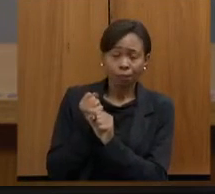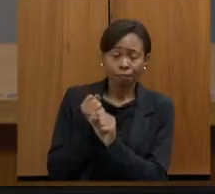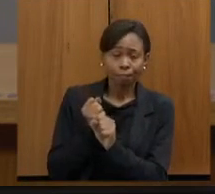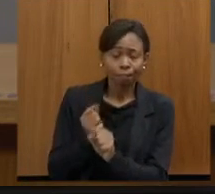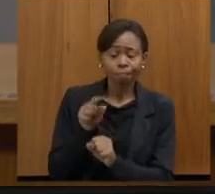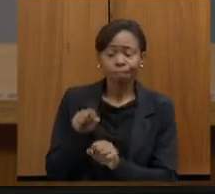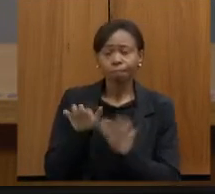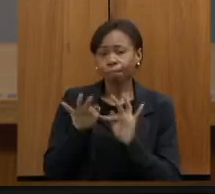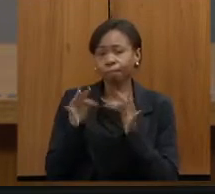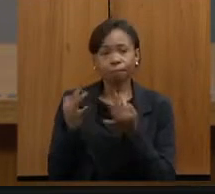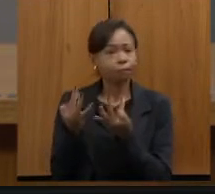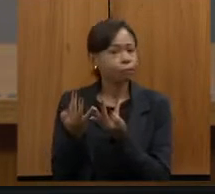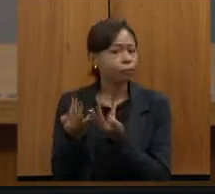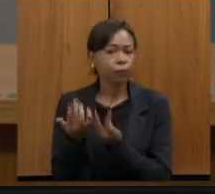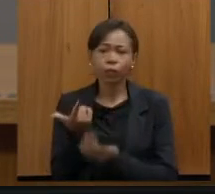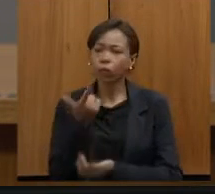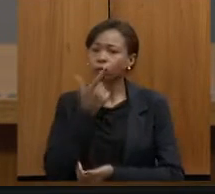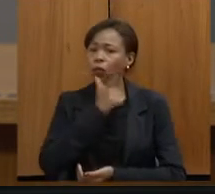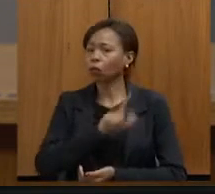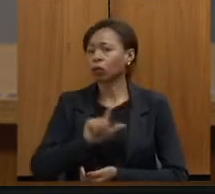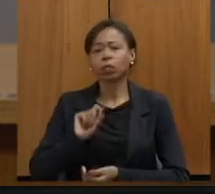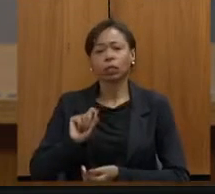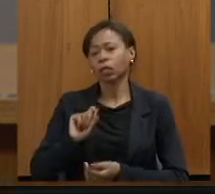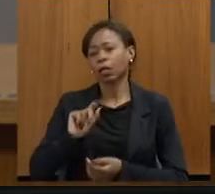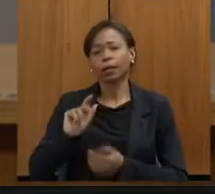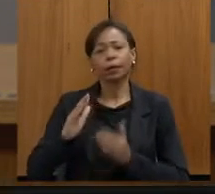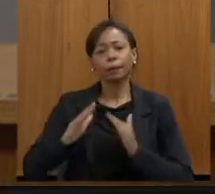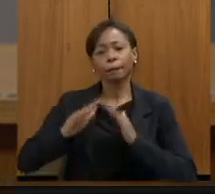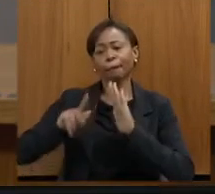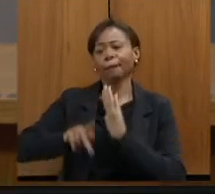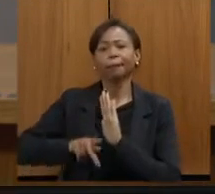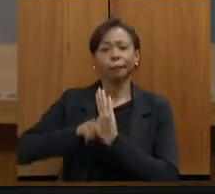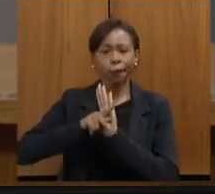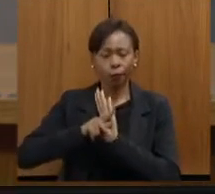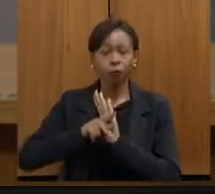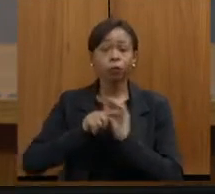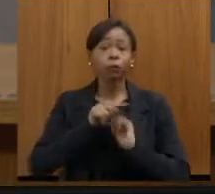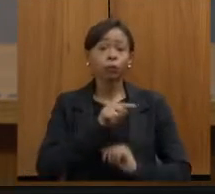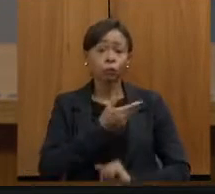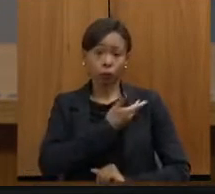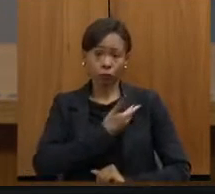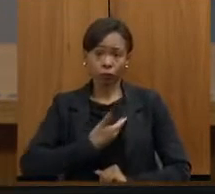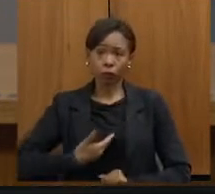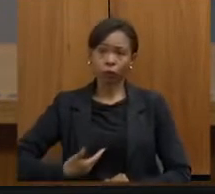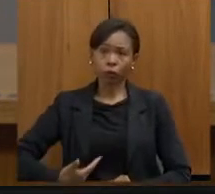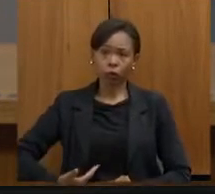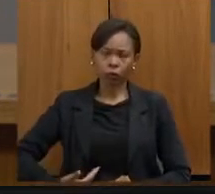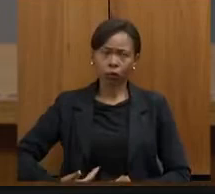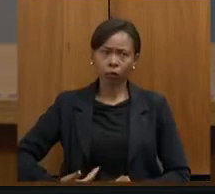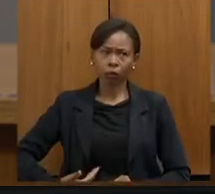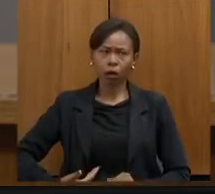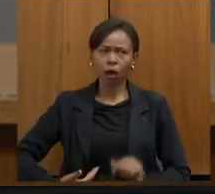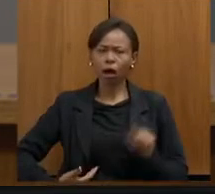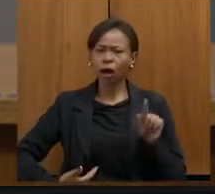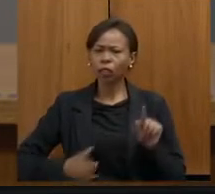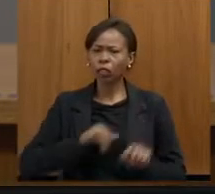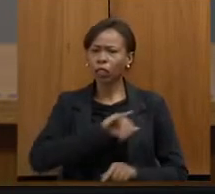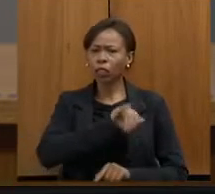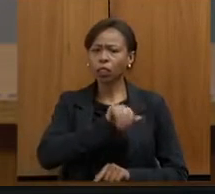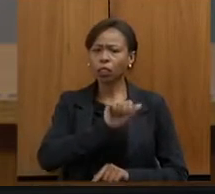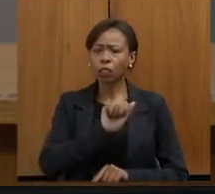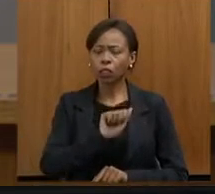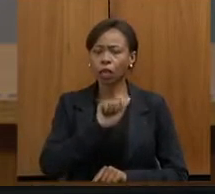ter a legitimação de posse do seu imóvel. O governador foi, acho que, se não me engano, é de Jaguaraçu, não é, João?